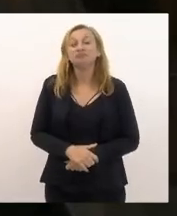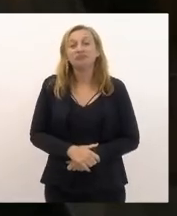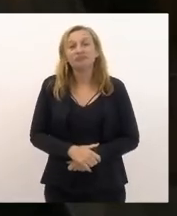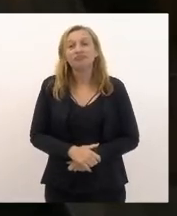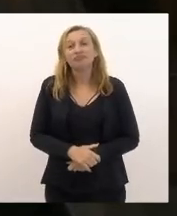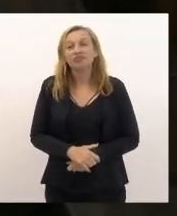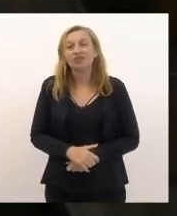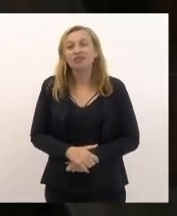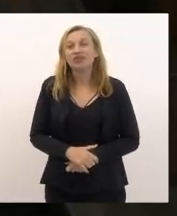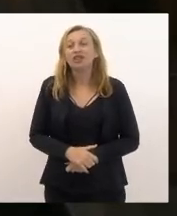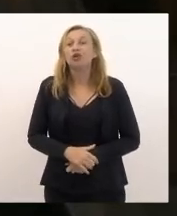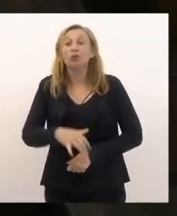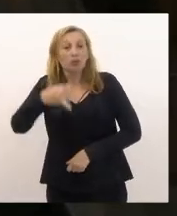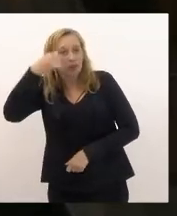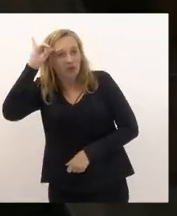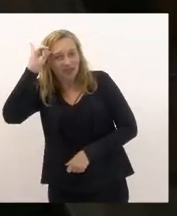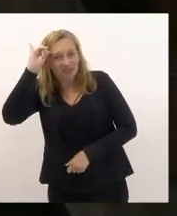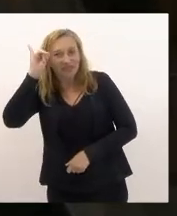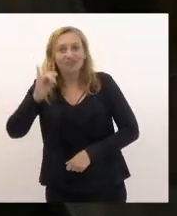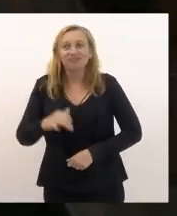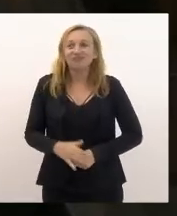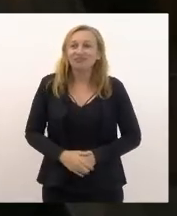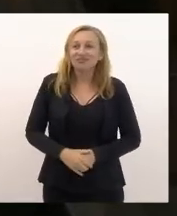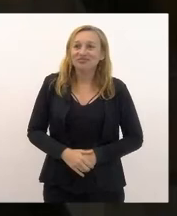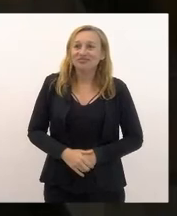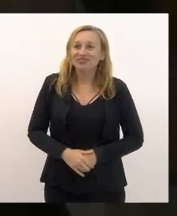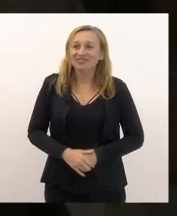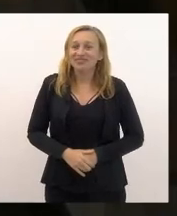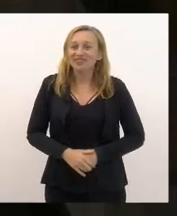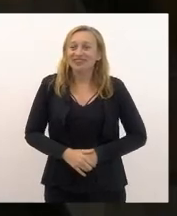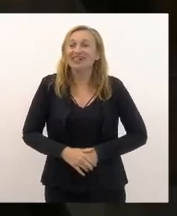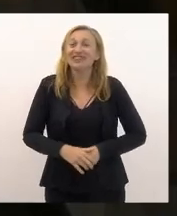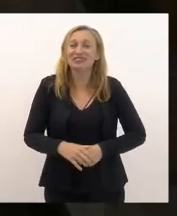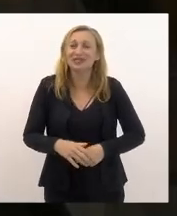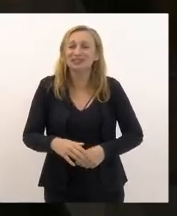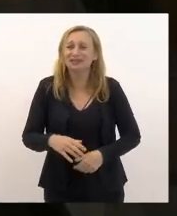Imaginem só, se um boi cismar que é uma baleia.